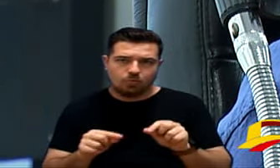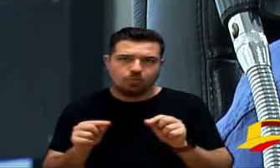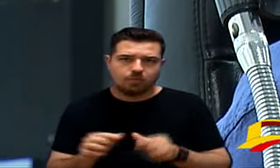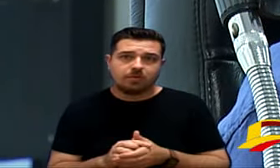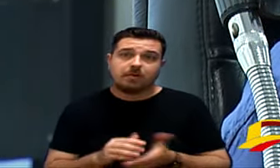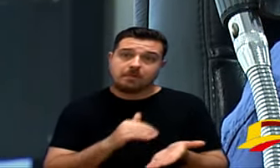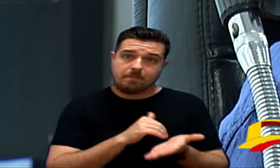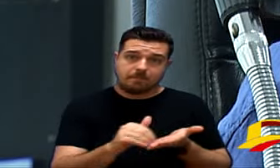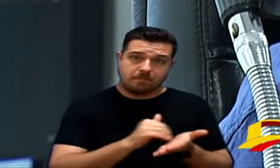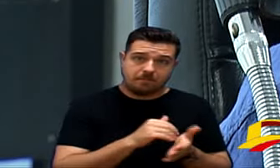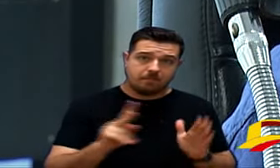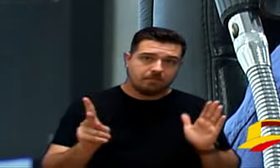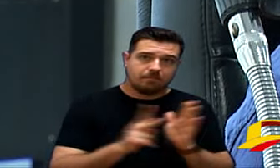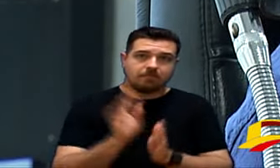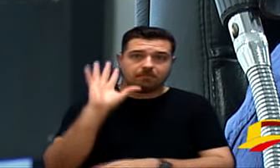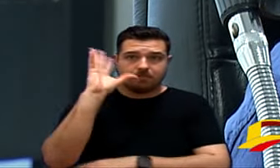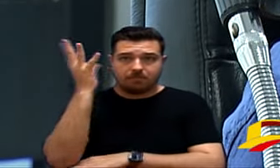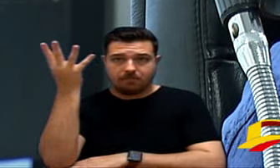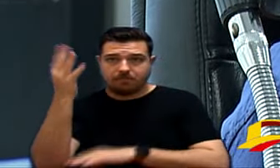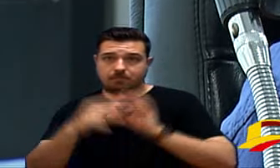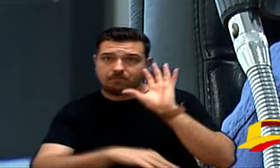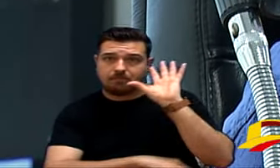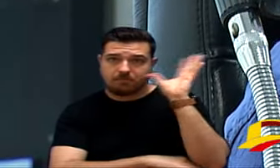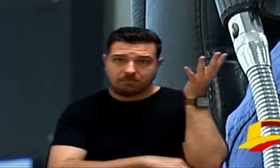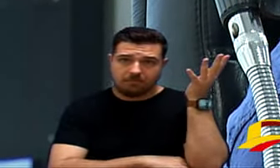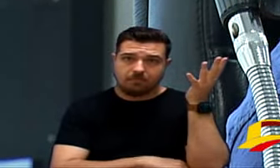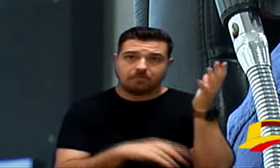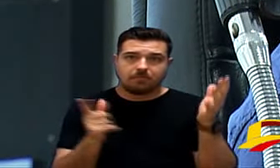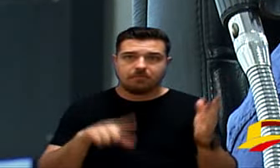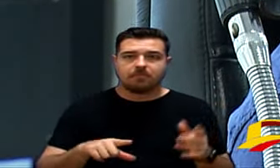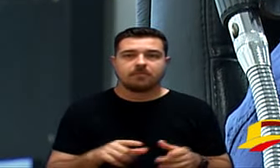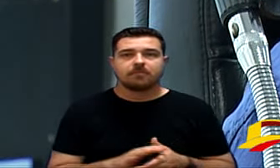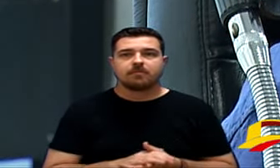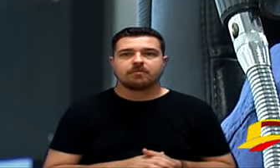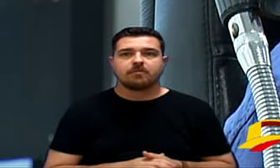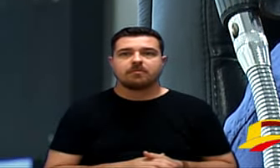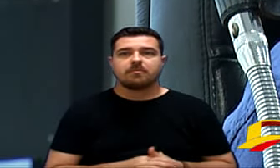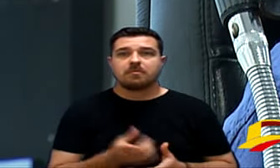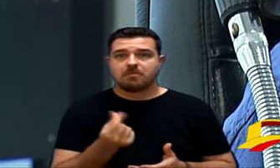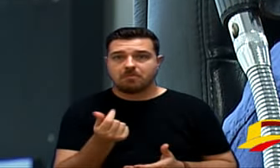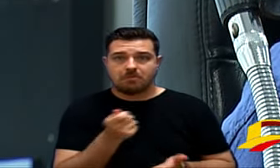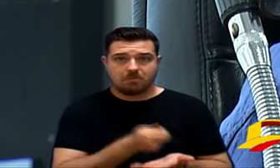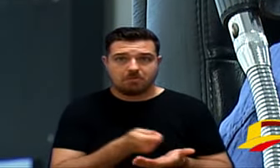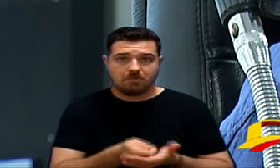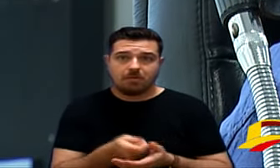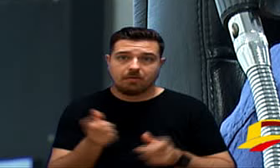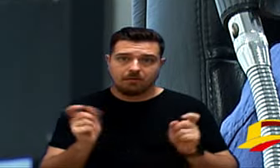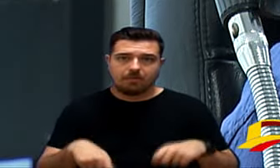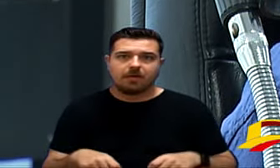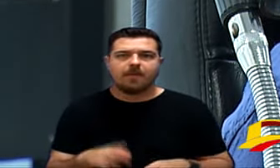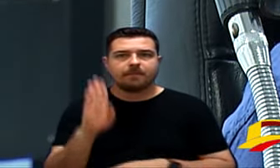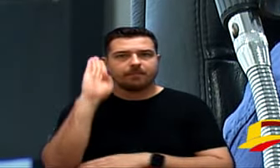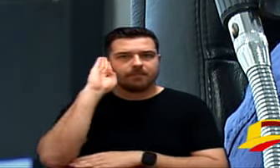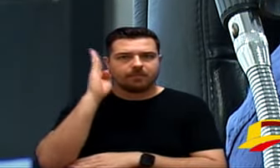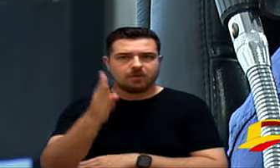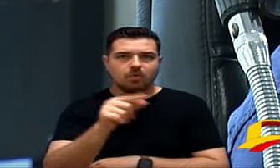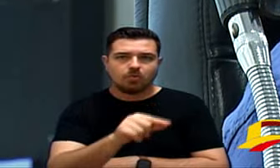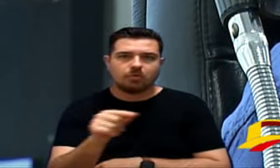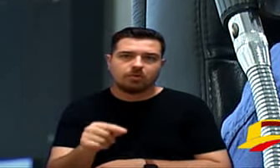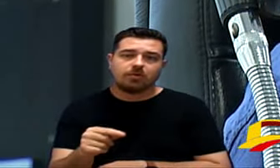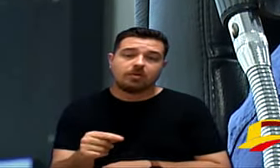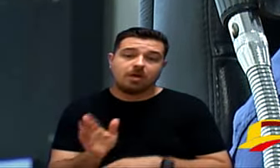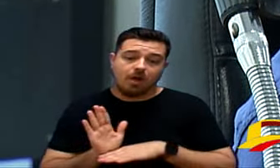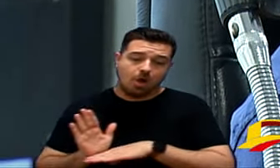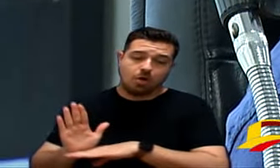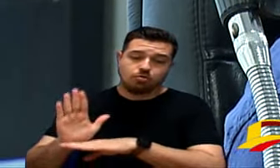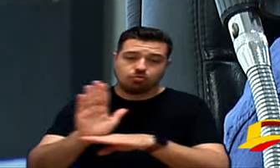falando da secretaria do meio ambiente sim porque nós estamos falando de de de de custo custo nós não estamos falando do principal Ah quanto que